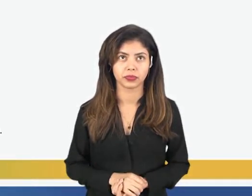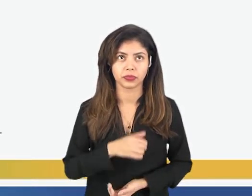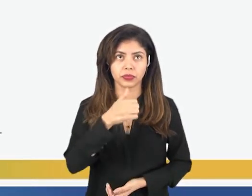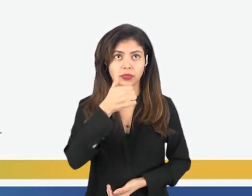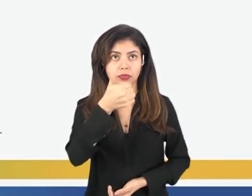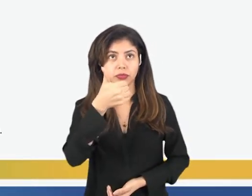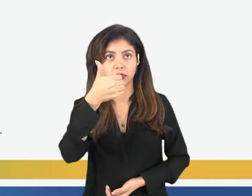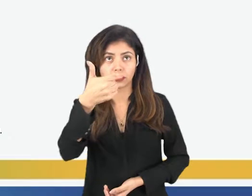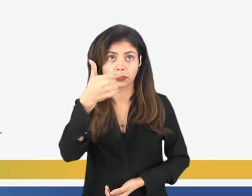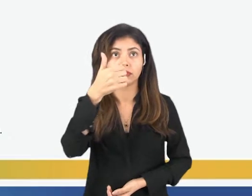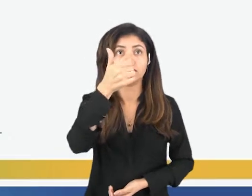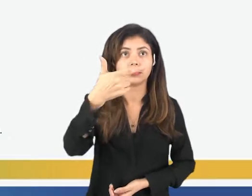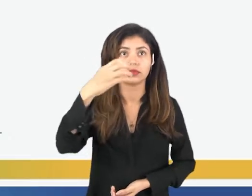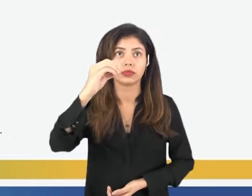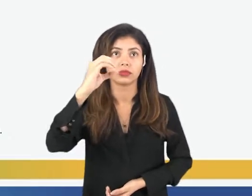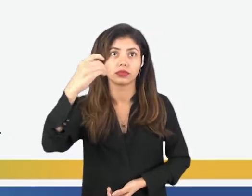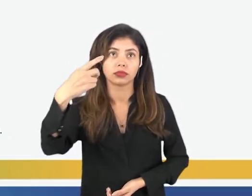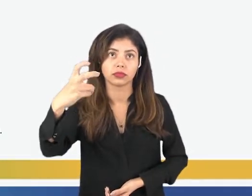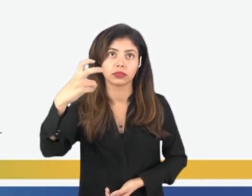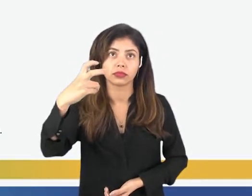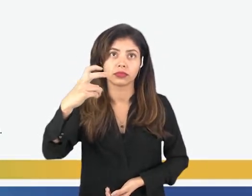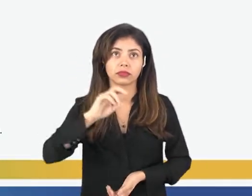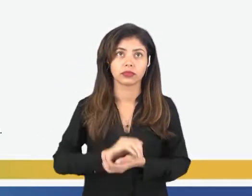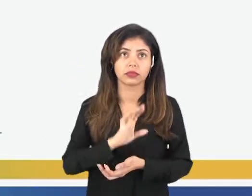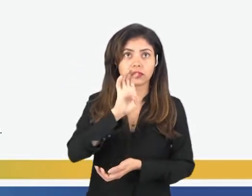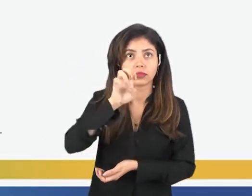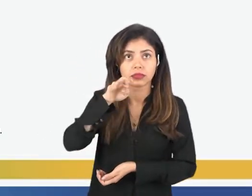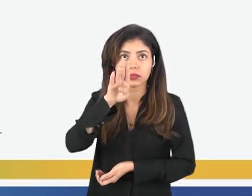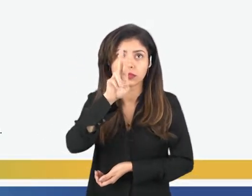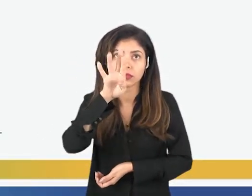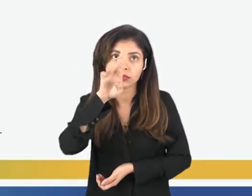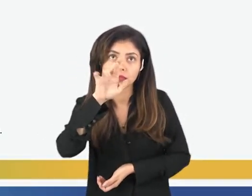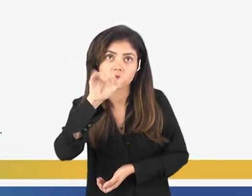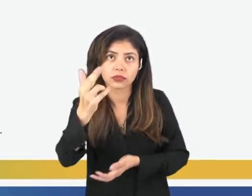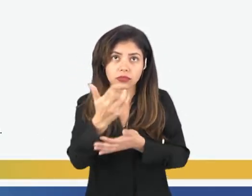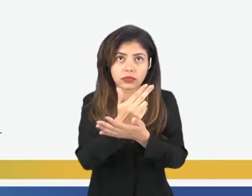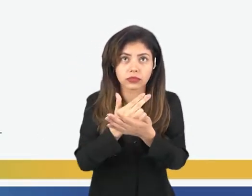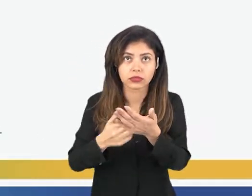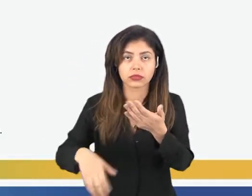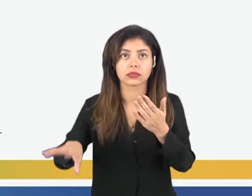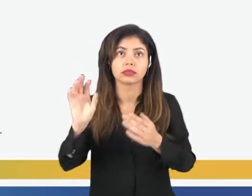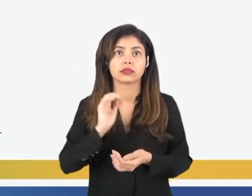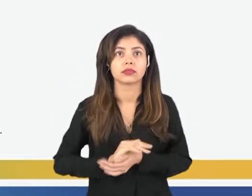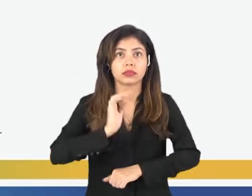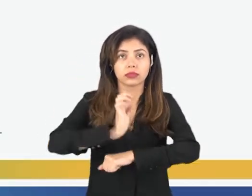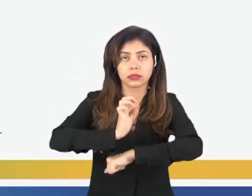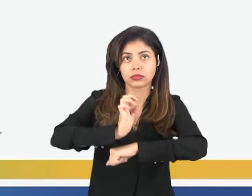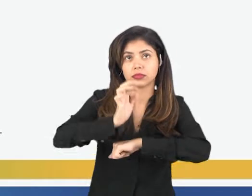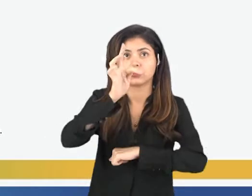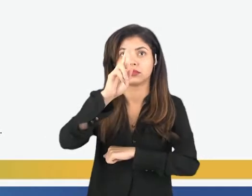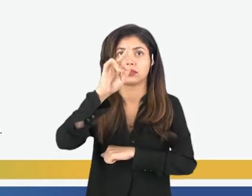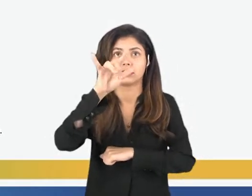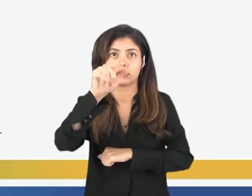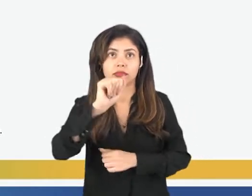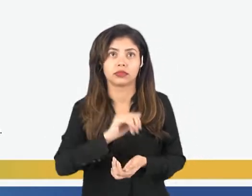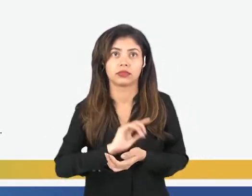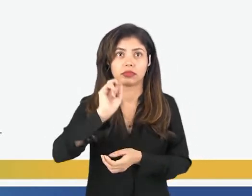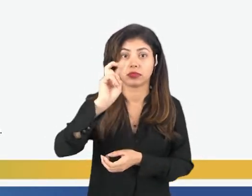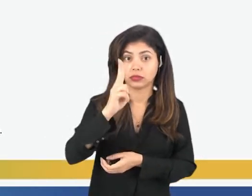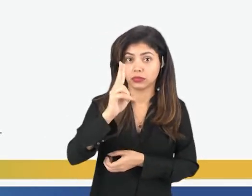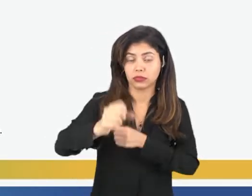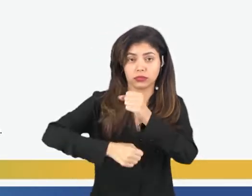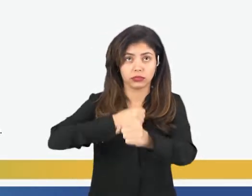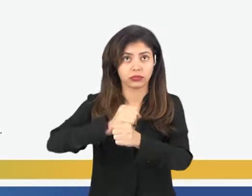Em 2005, foi nomeado embaixador das artes do estado da Flórida e 2 anos depois, o artista criou